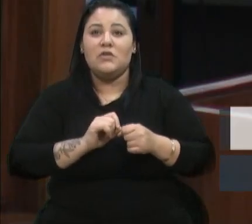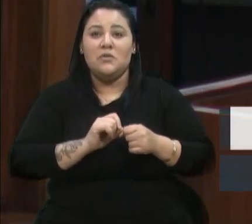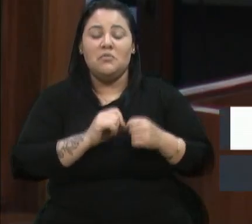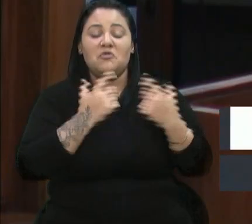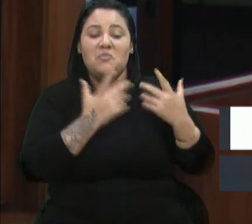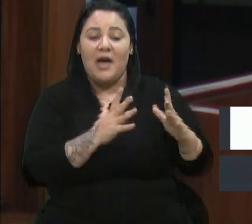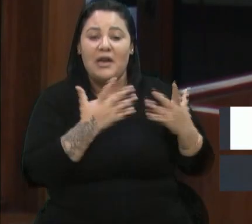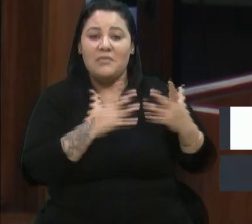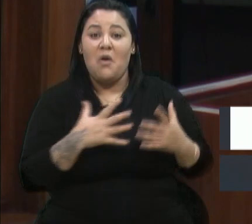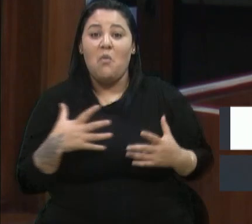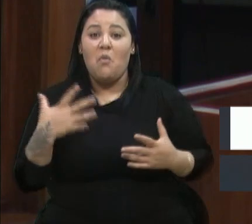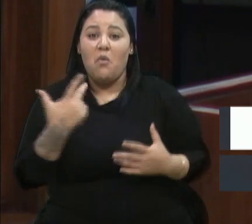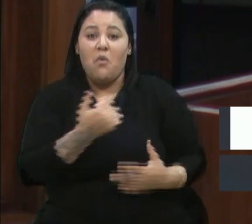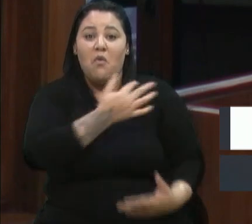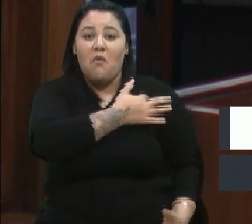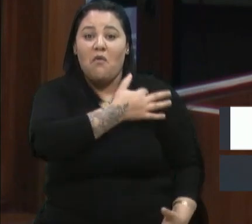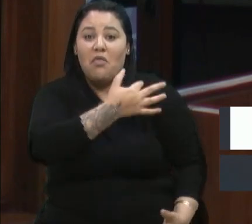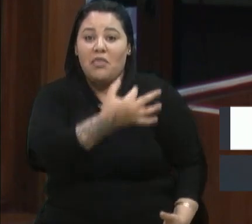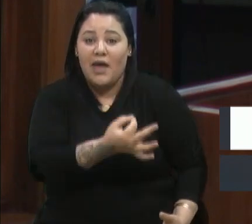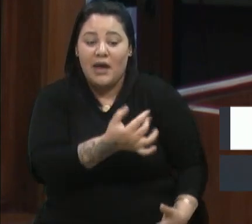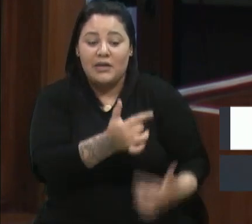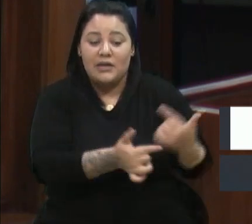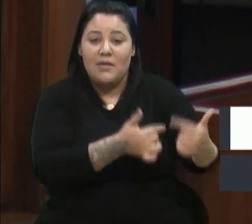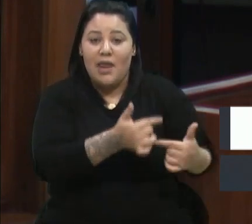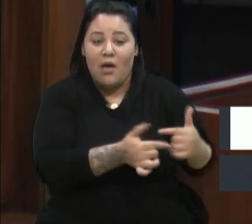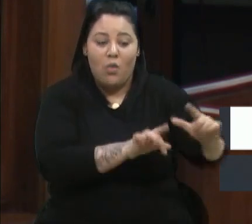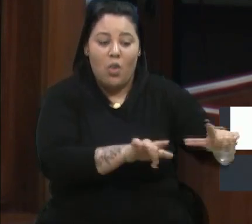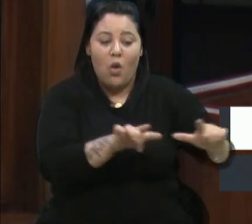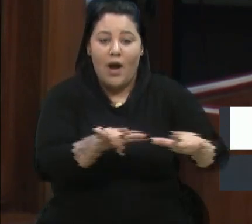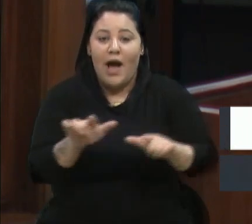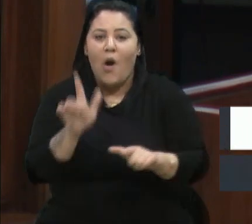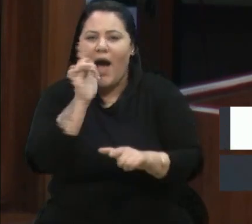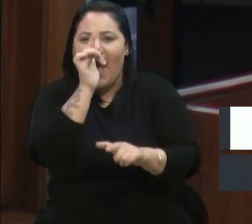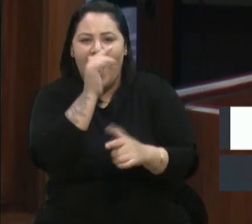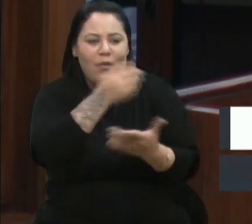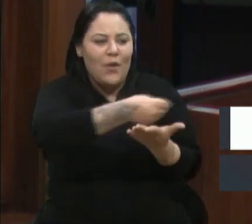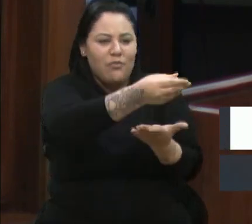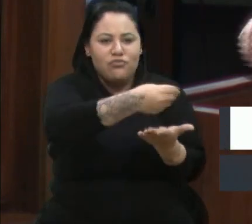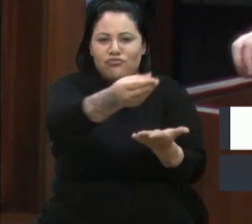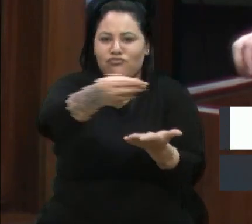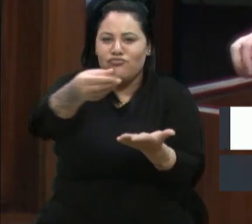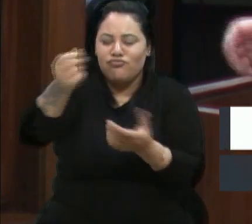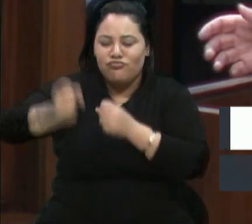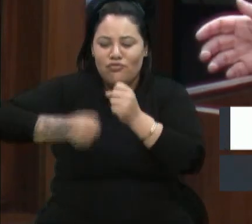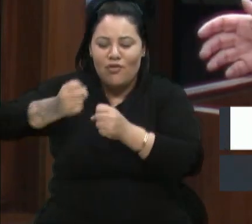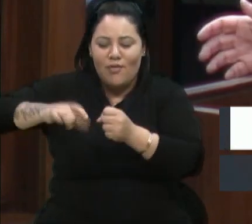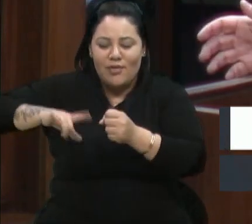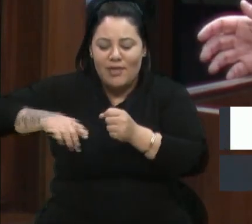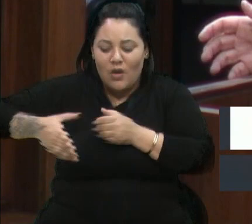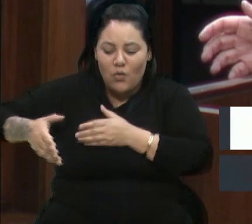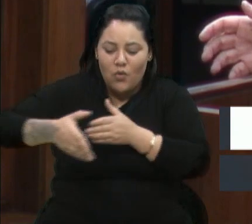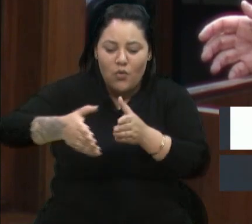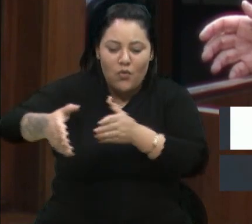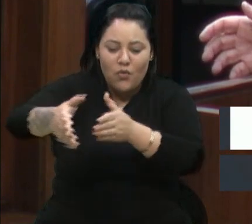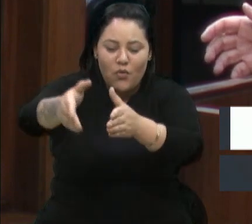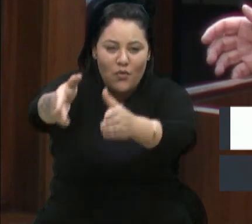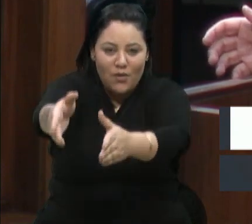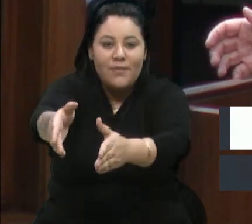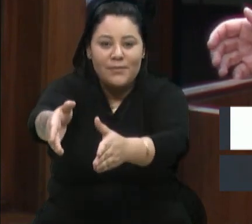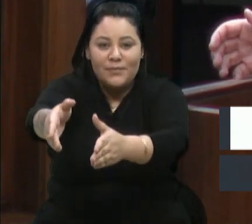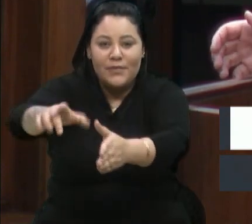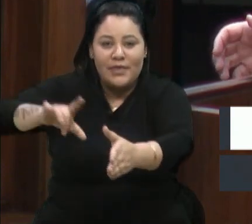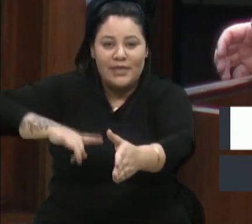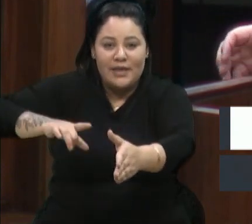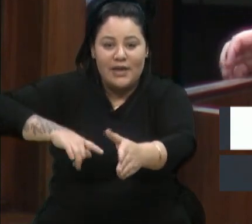trabalharam nos pontos, né, não só nos pontos de água durante o percurso, porque uma maratona tem 7 pontos da água espalhados pelo